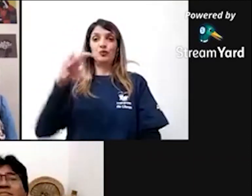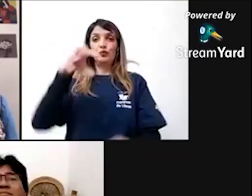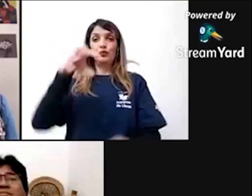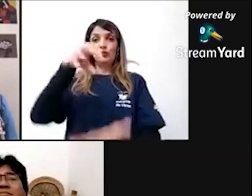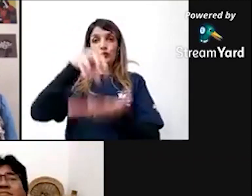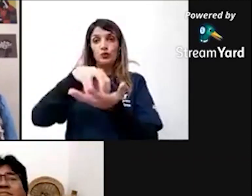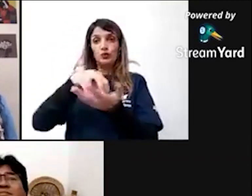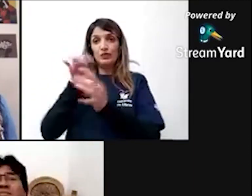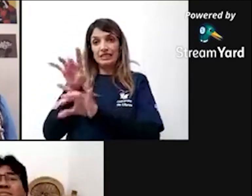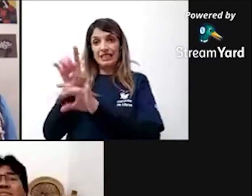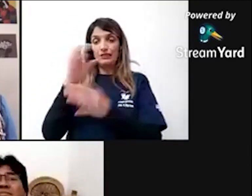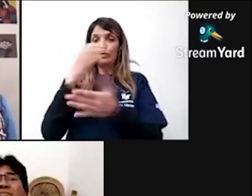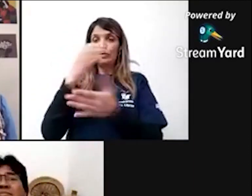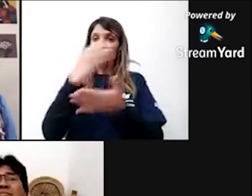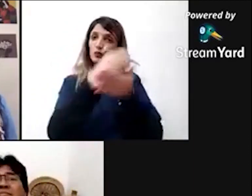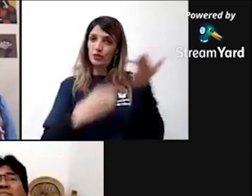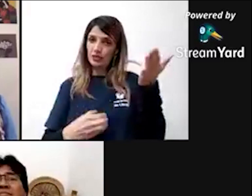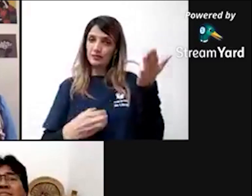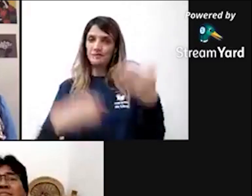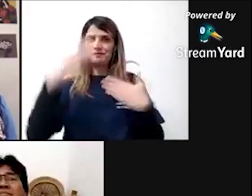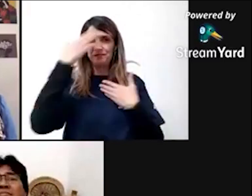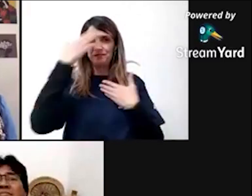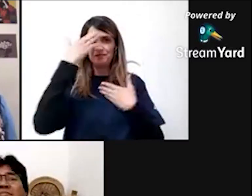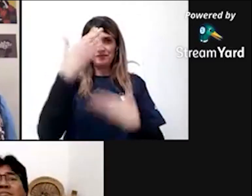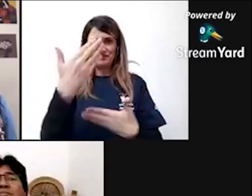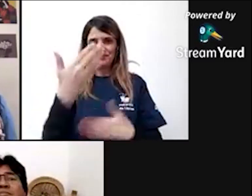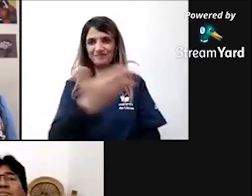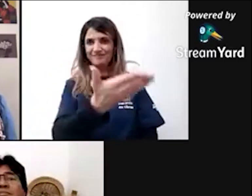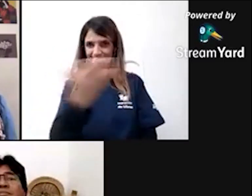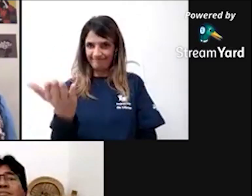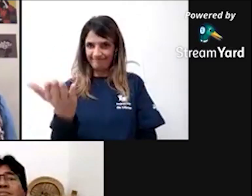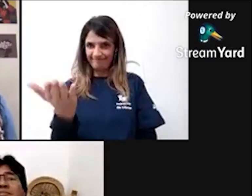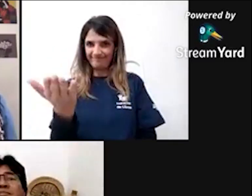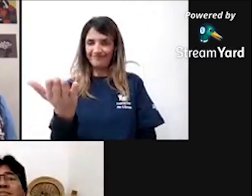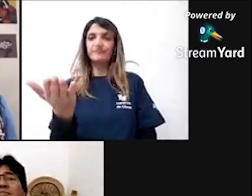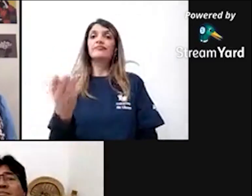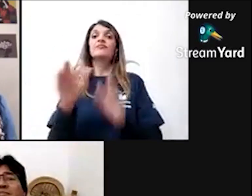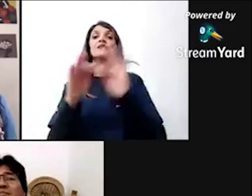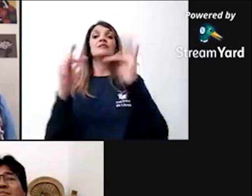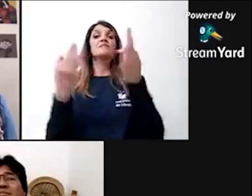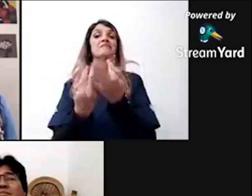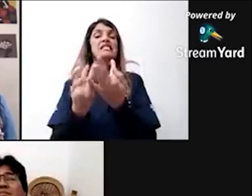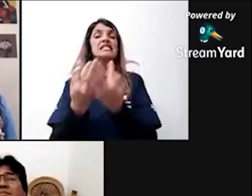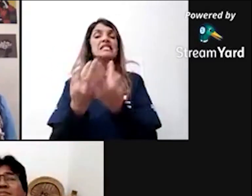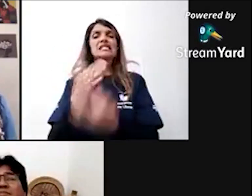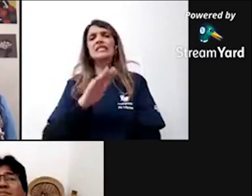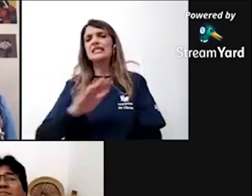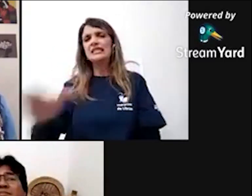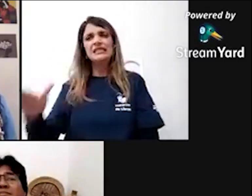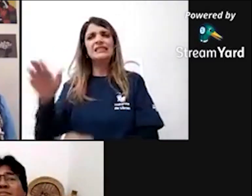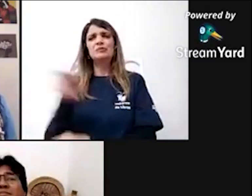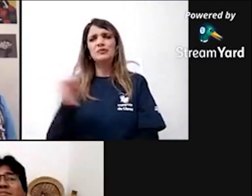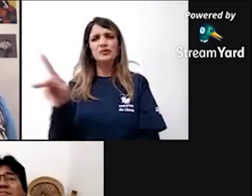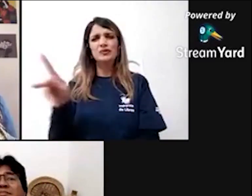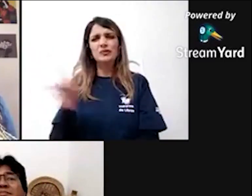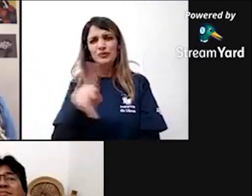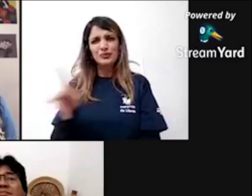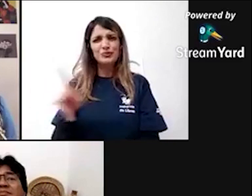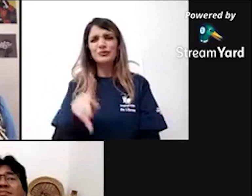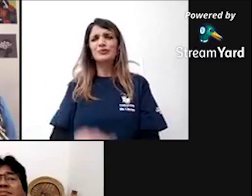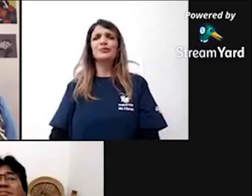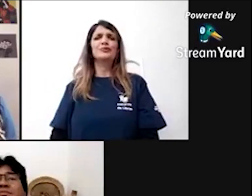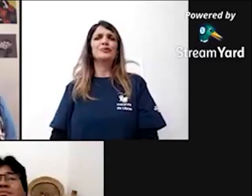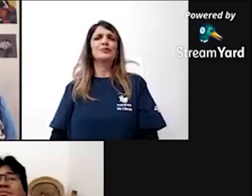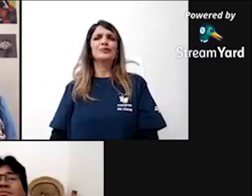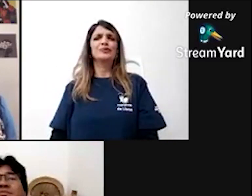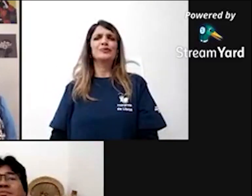Currículo. Agradeço a você, família, criança, educadora, educador, a 5